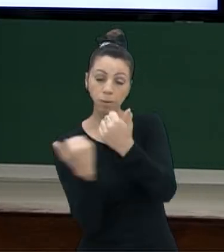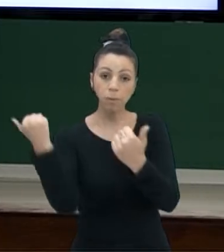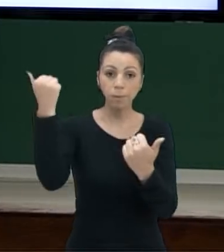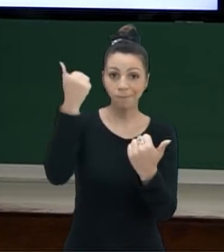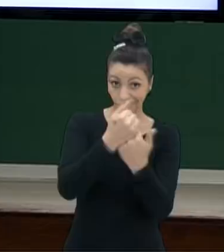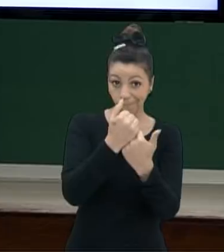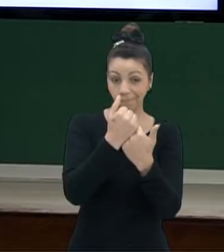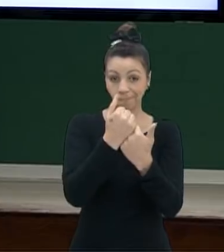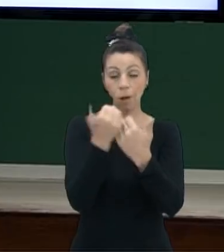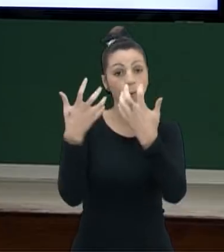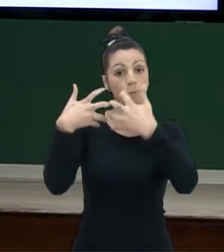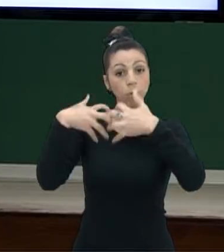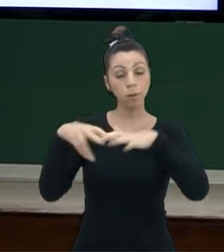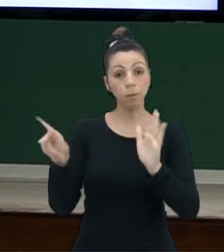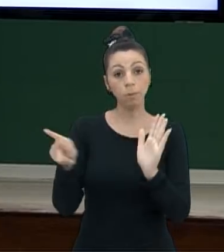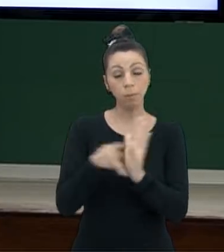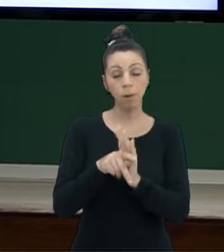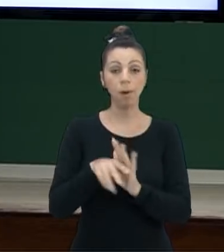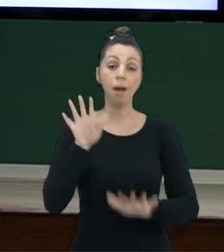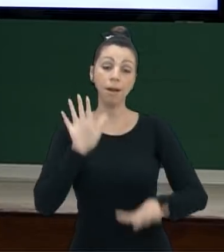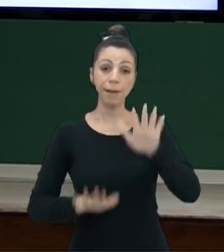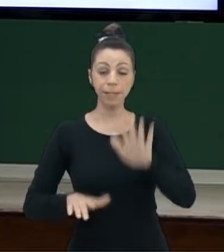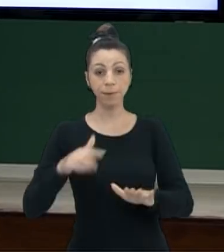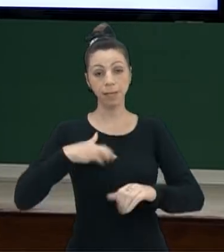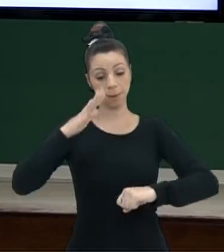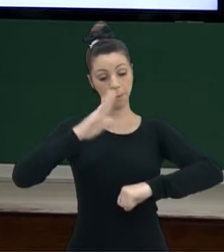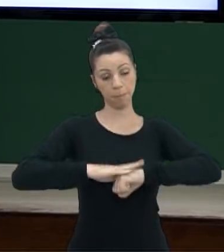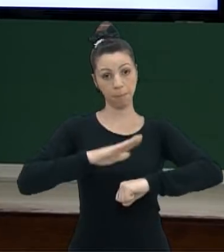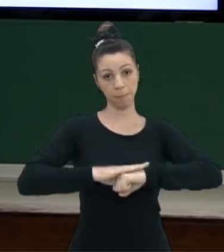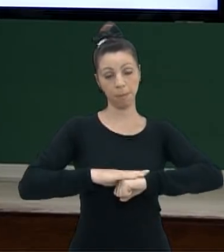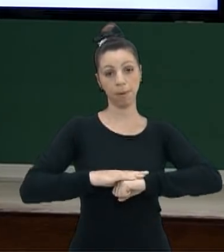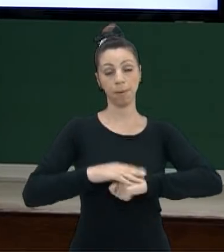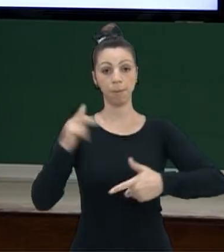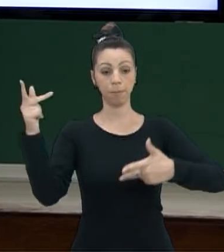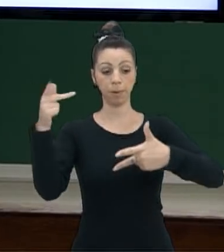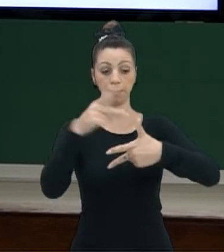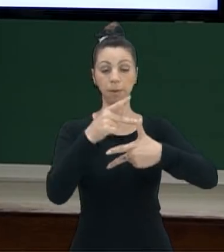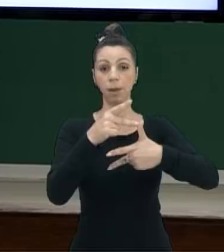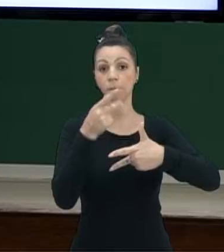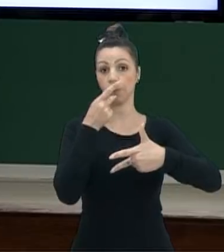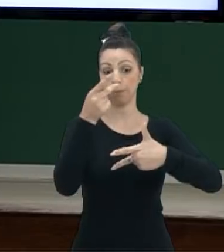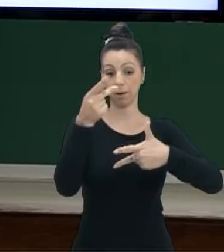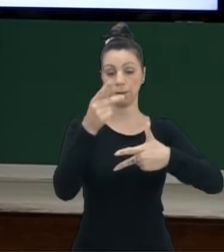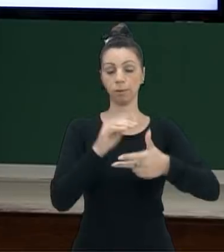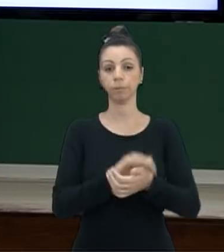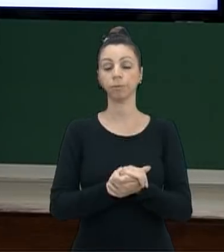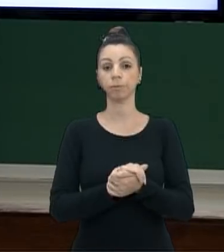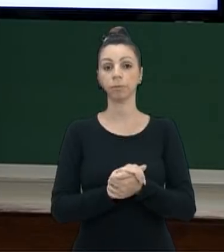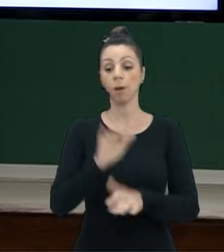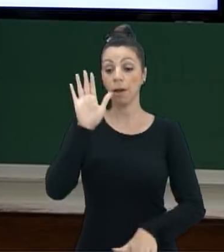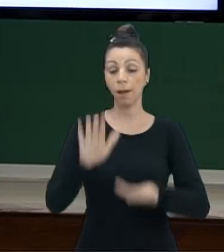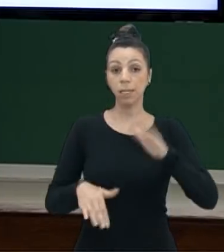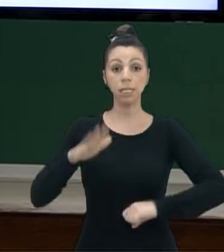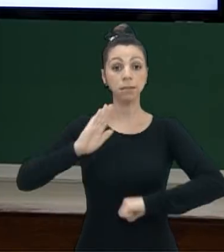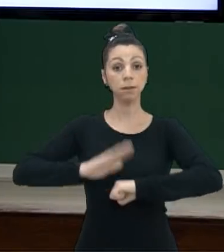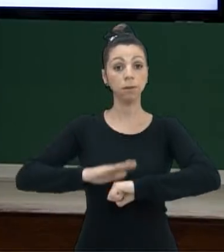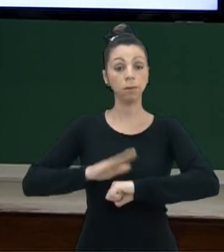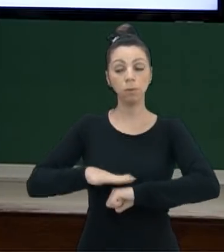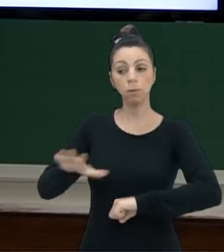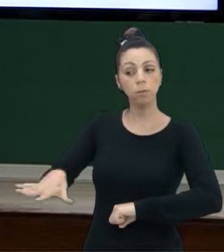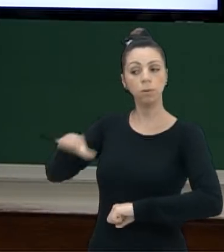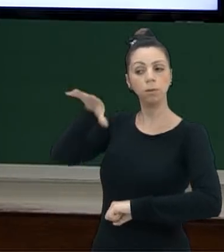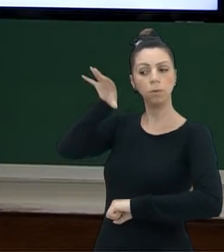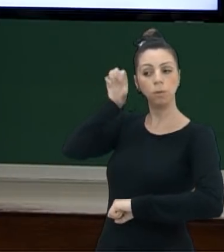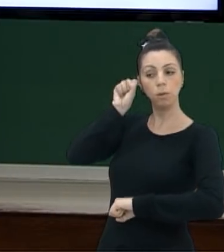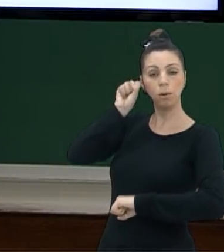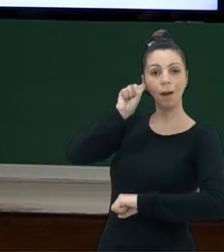funções. Às vezes eu sou a primeira pessoa, estou falando. Às vezes eu vou escutar, alguém vai falar comigo,